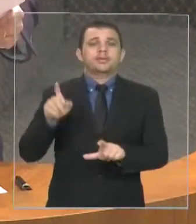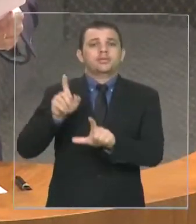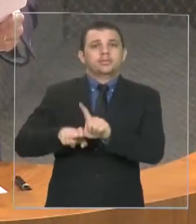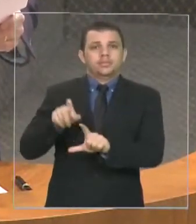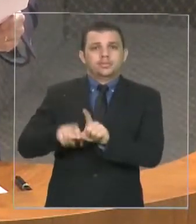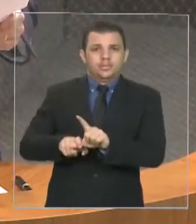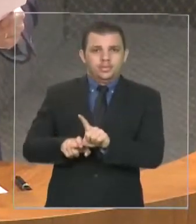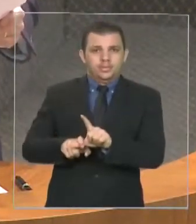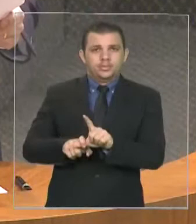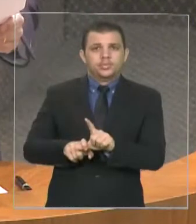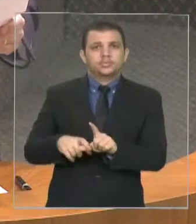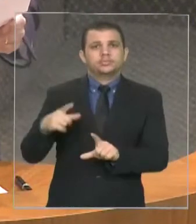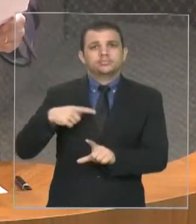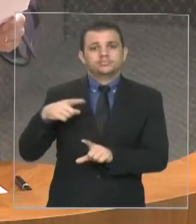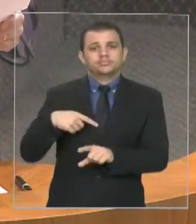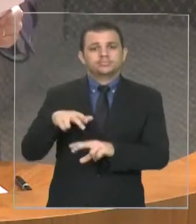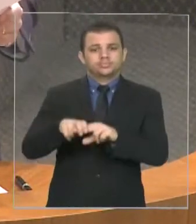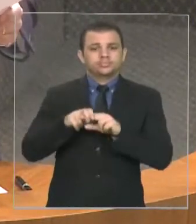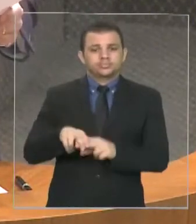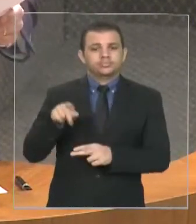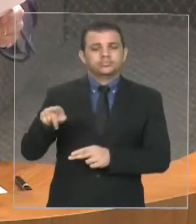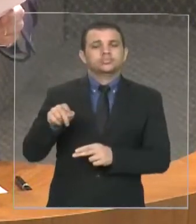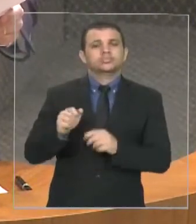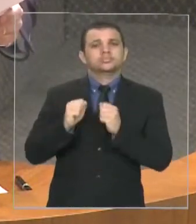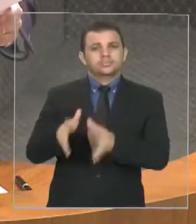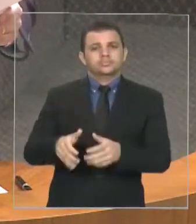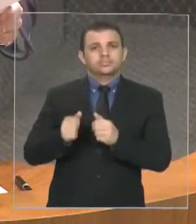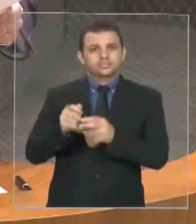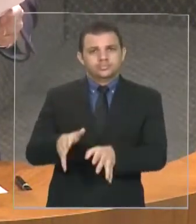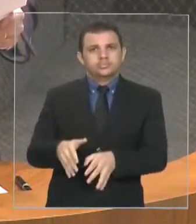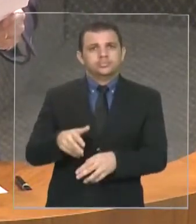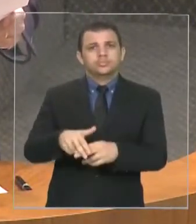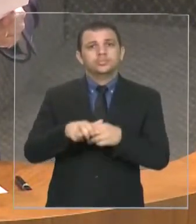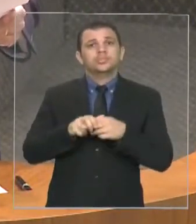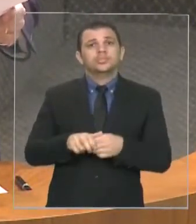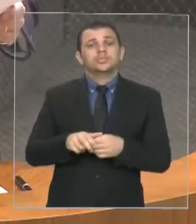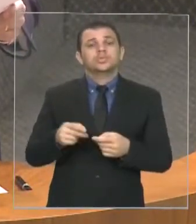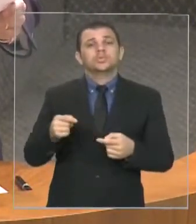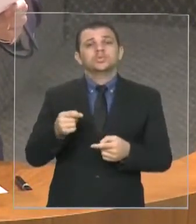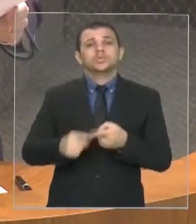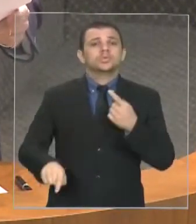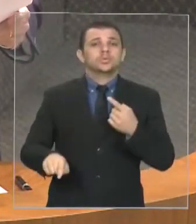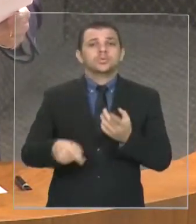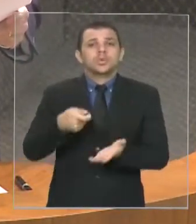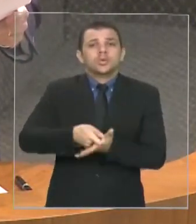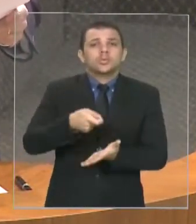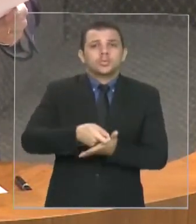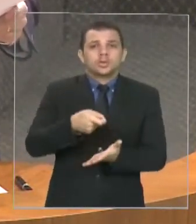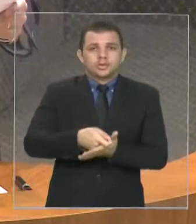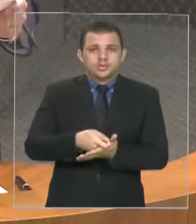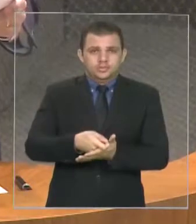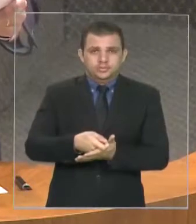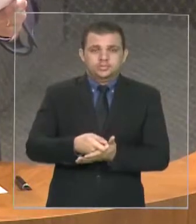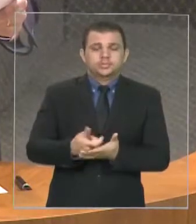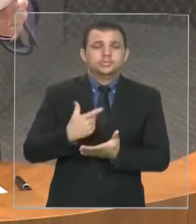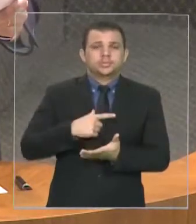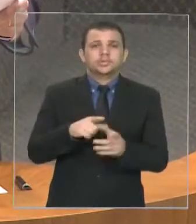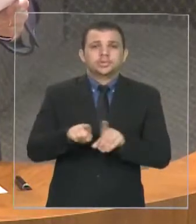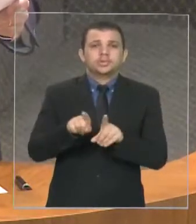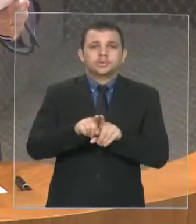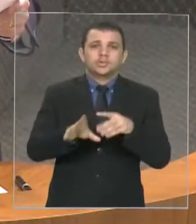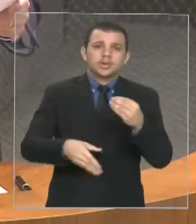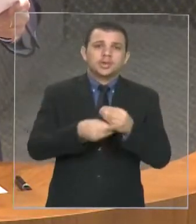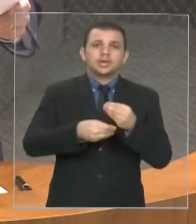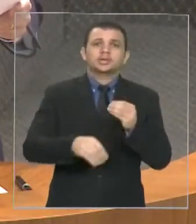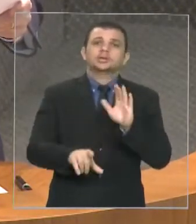de penalidades pecuniárias por descumprimento de obrigações acessórias na forma que indica. Acrescenta dispositivo à